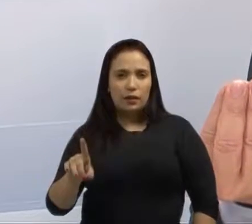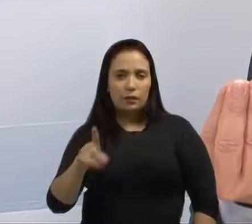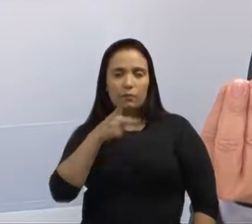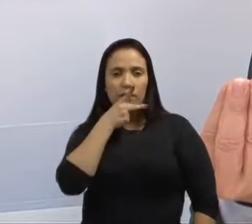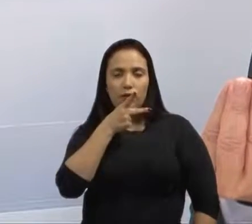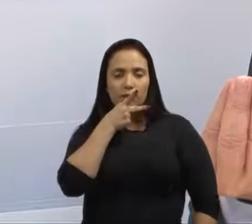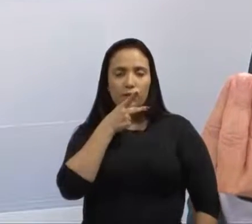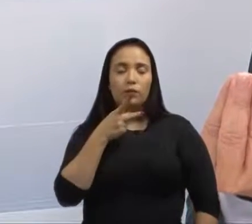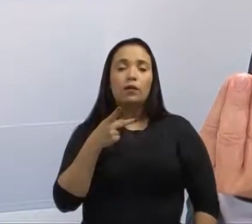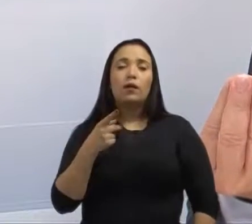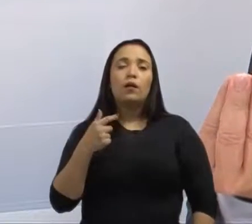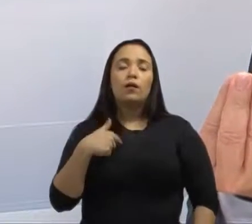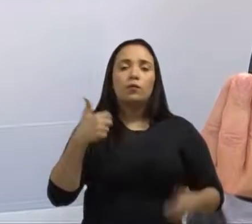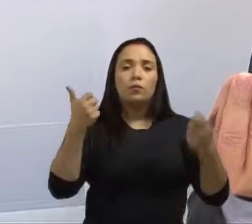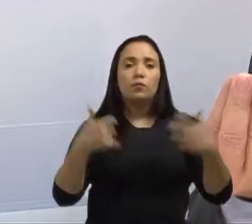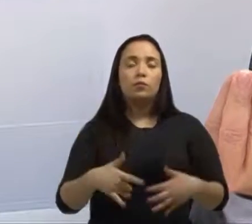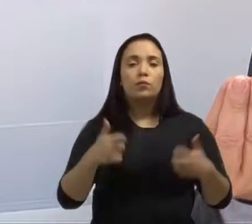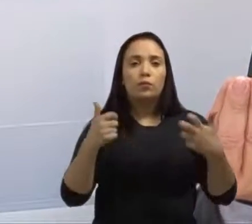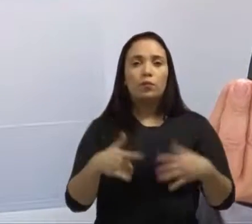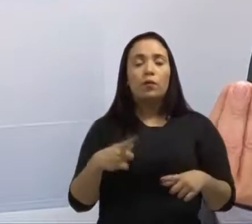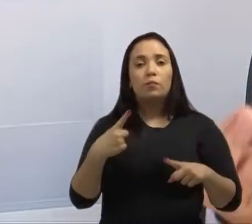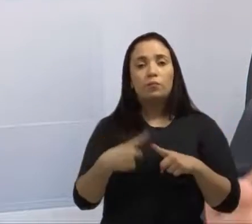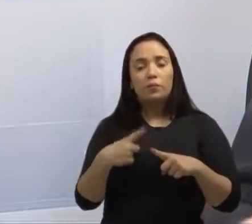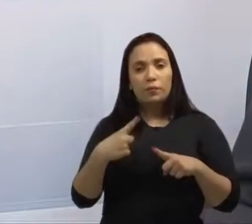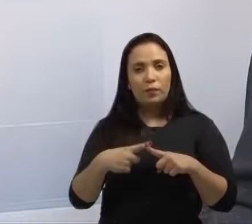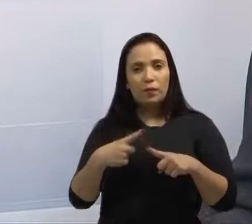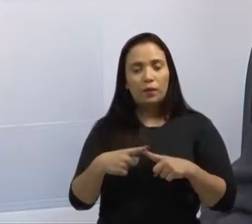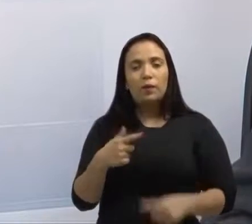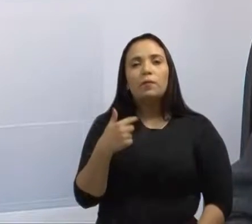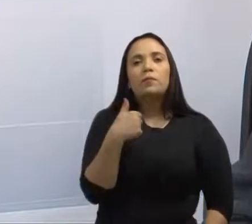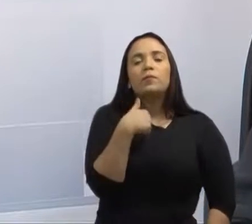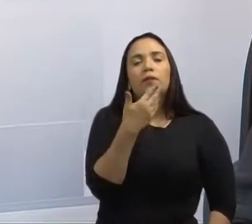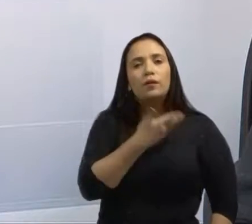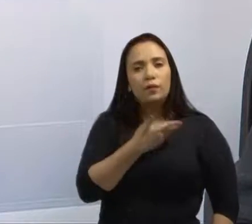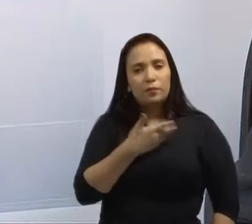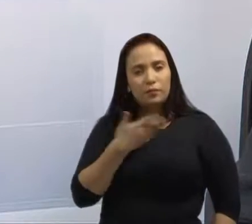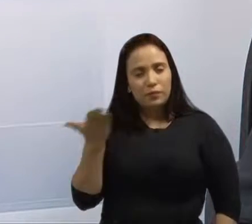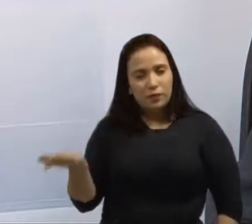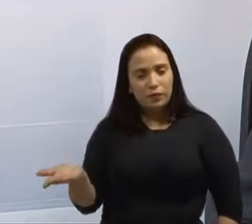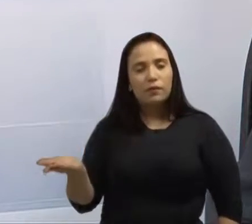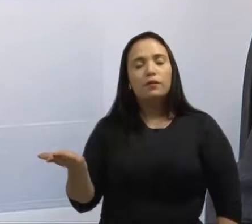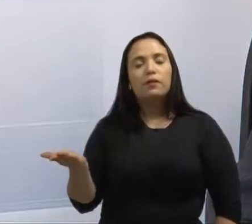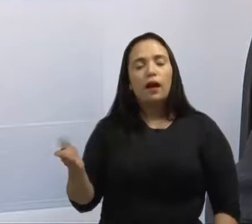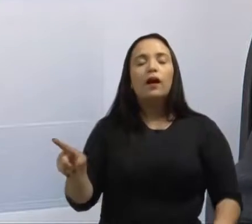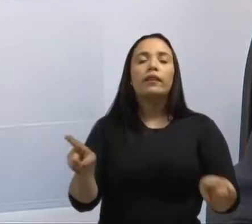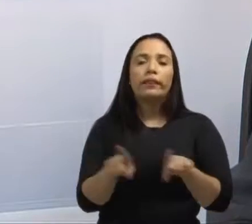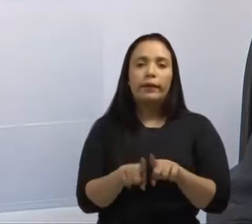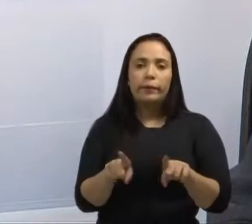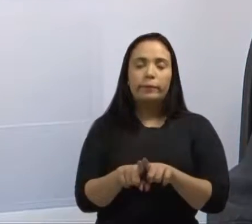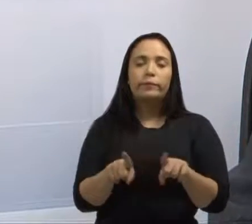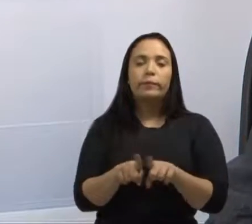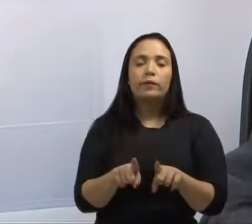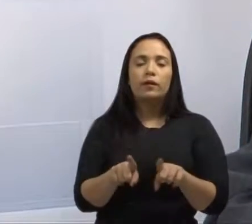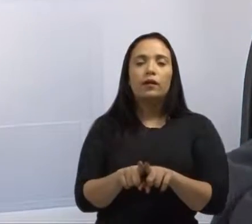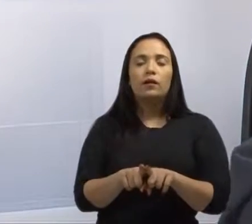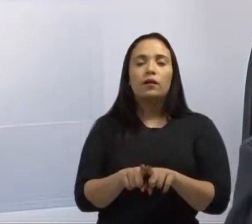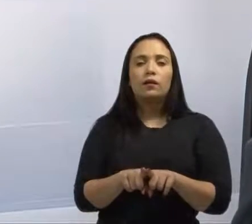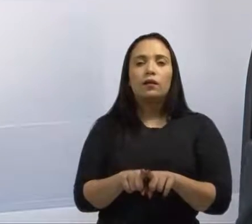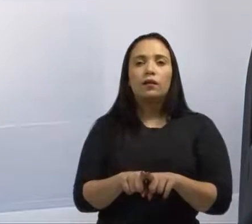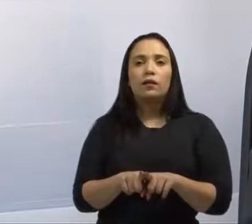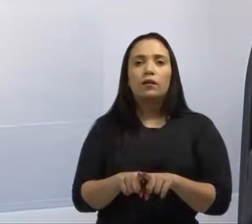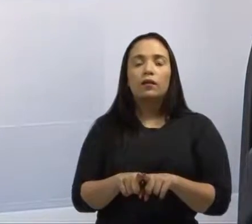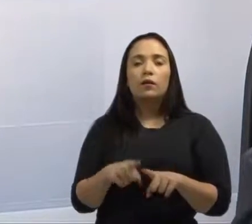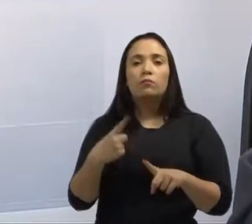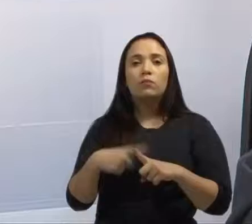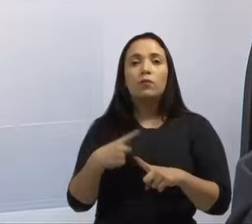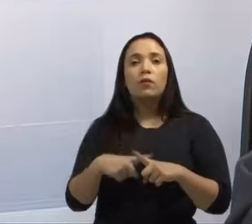Carlos Frederico? Que são seus amigos. Também. Porque eles, de alguma maneira, tendem a fazer parte do palanque